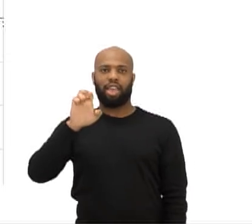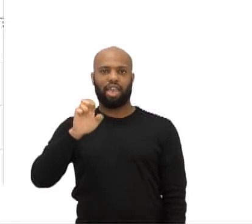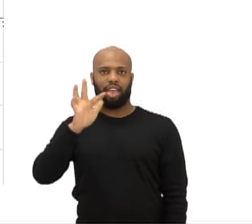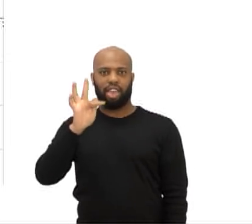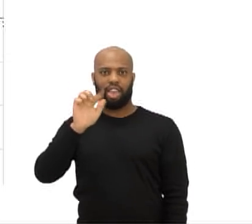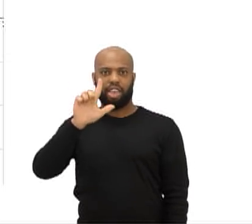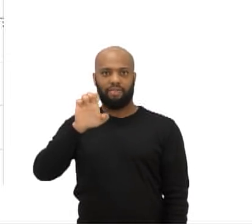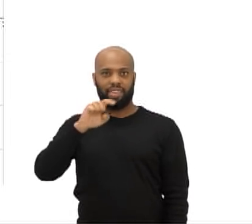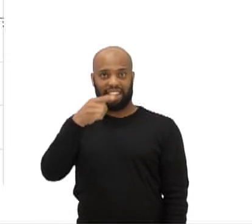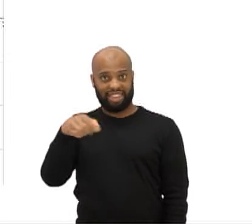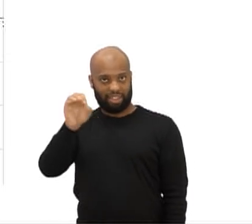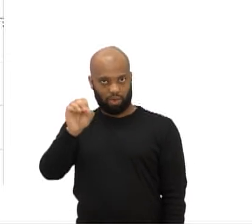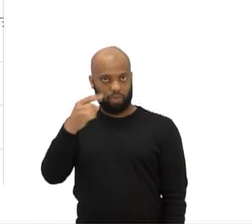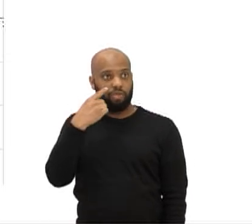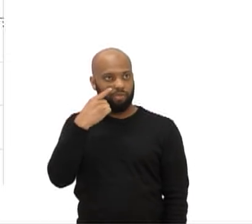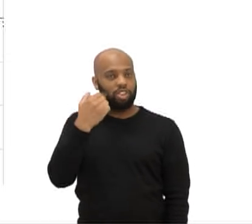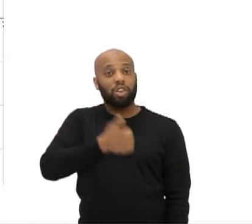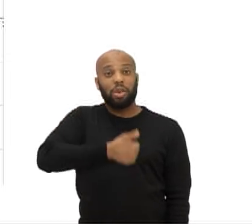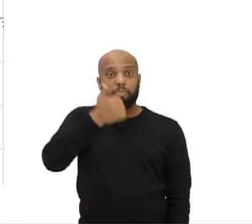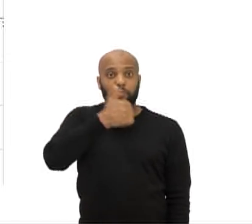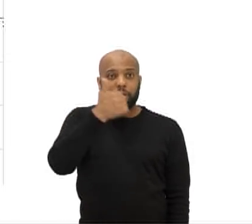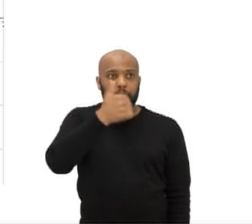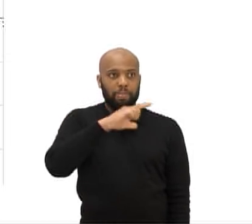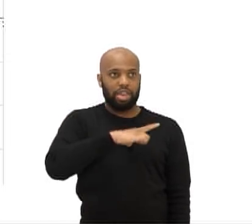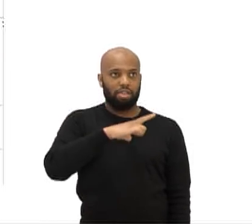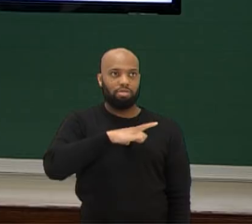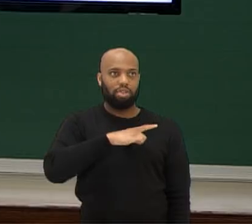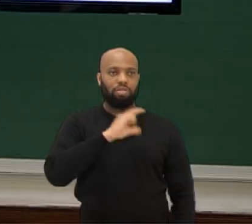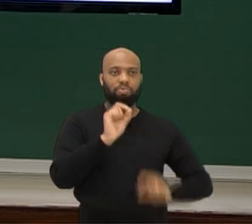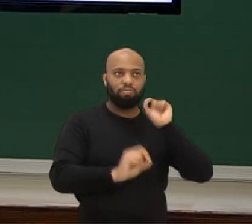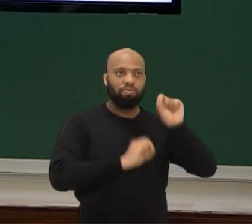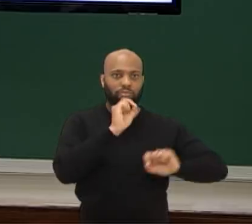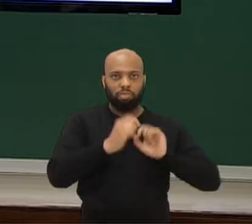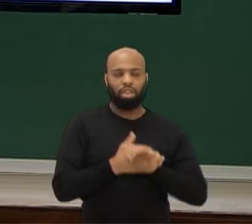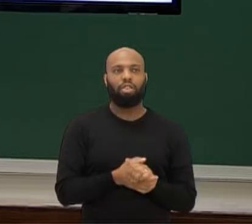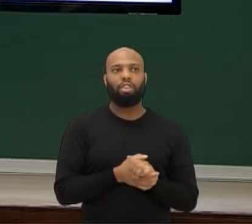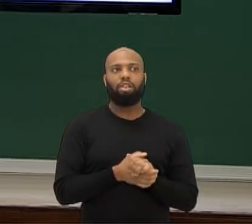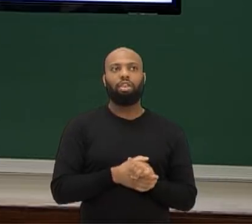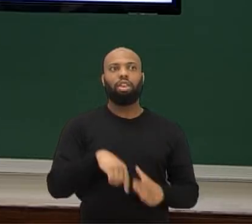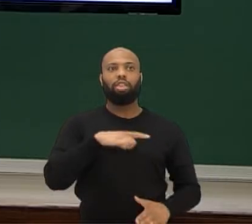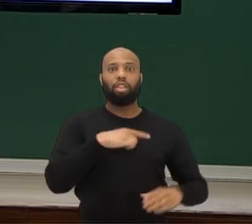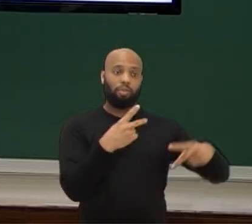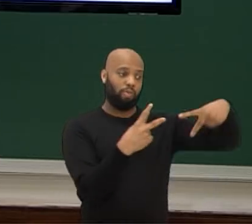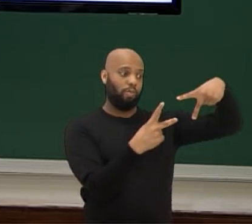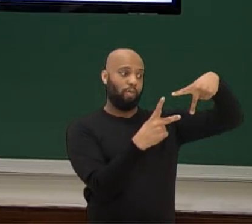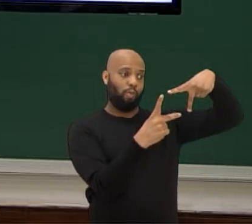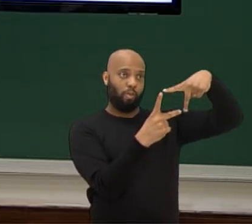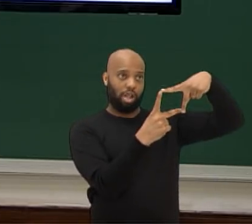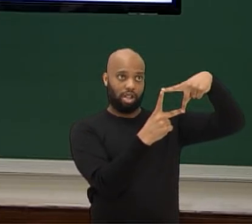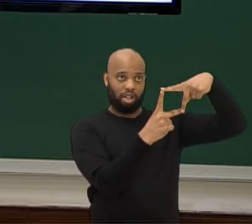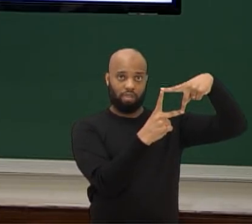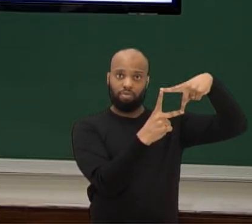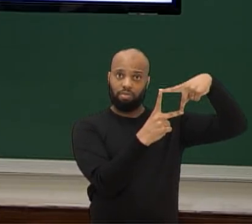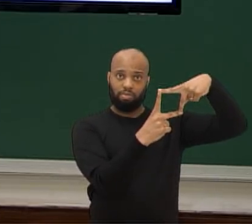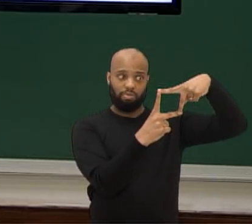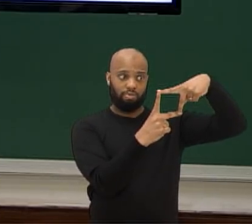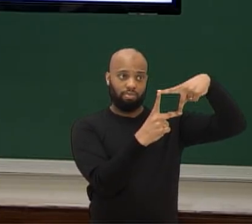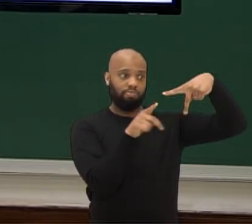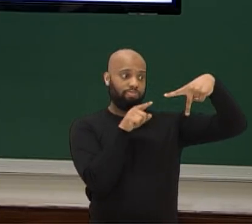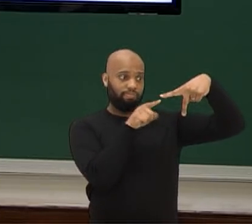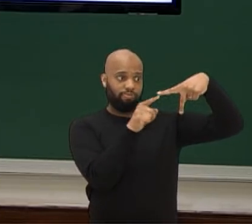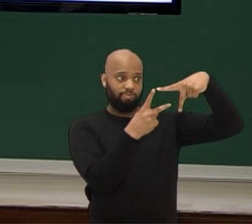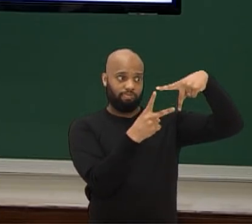que nesse quadrante, o segundo quadrante, nós temos um quadrado. E essa figura, que é